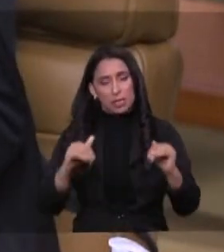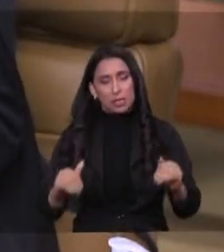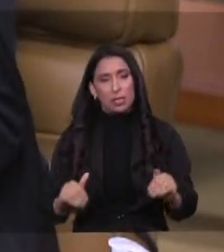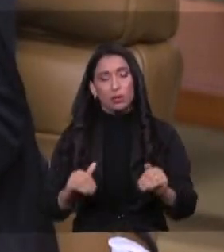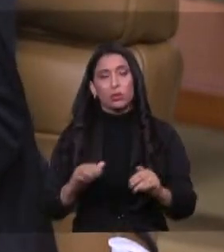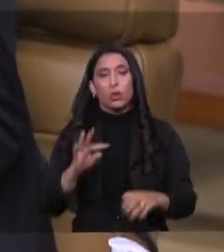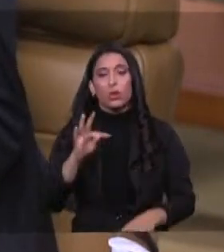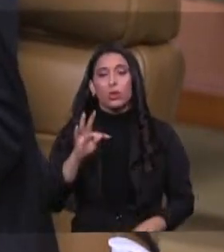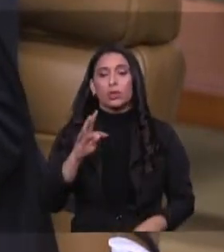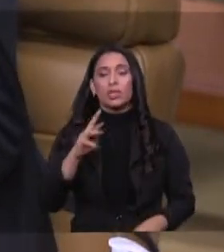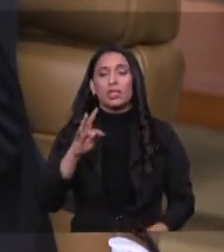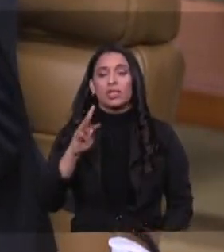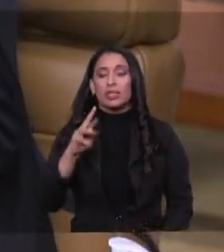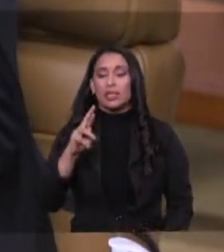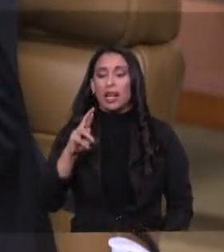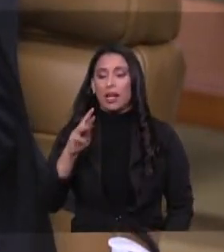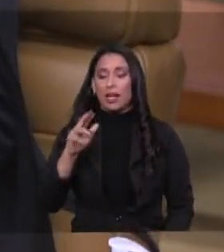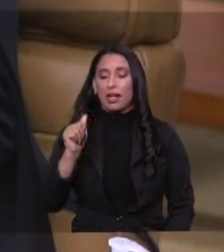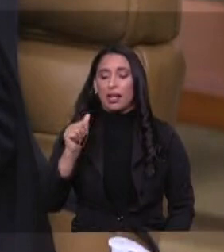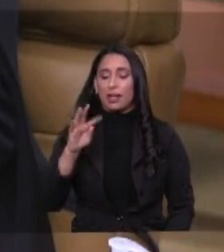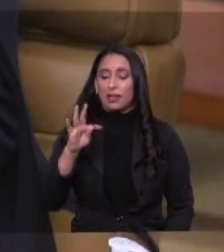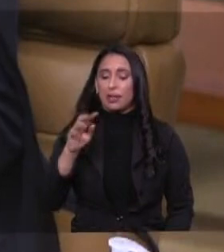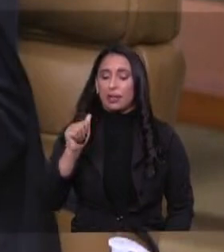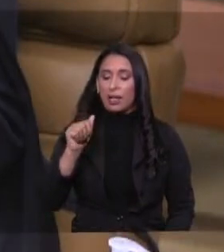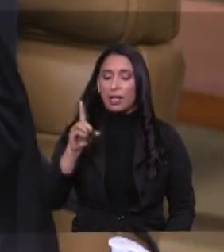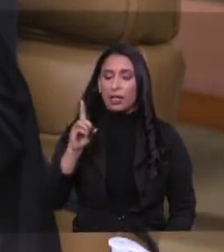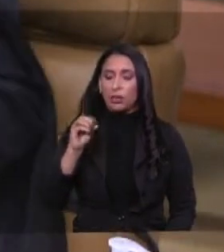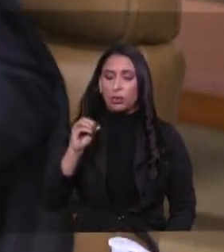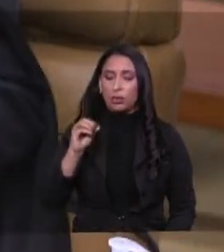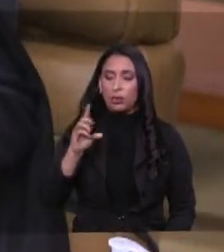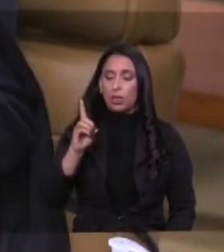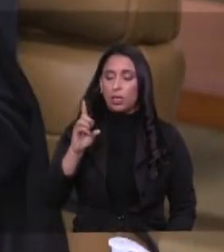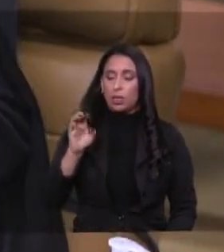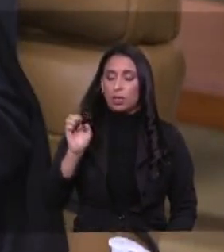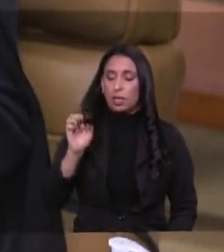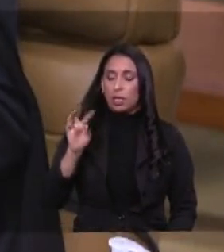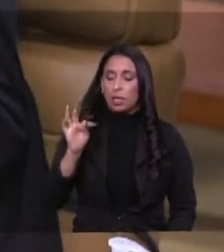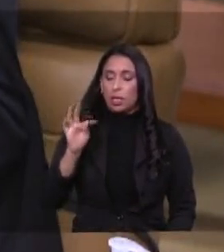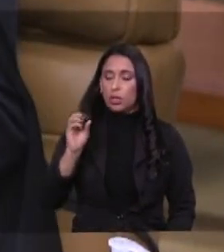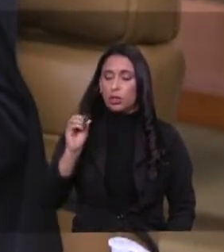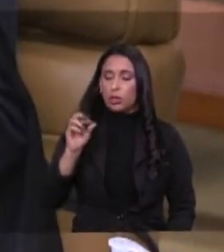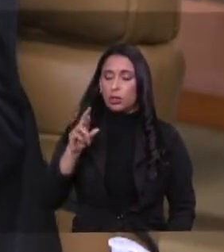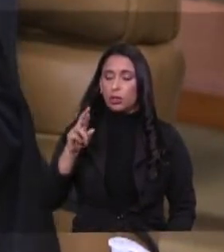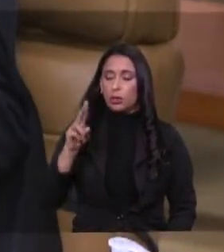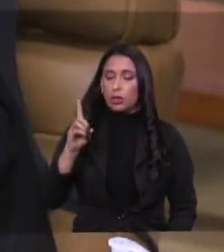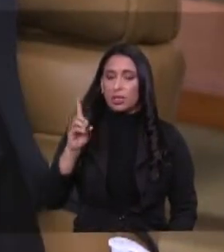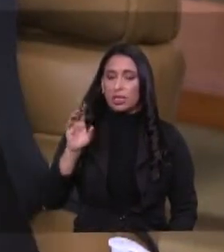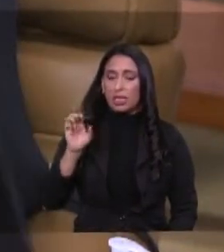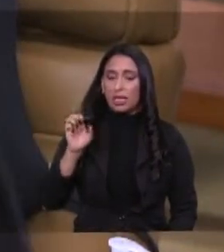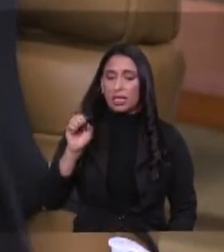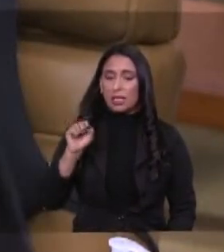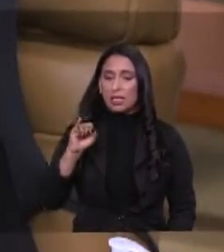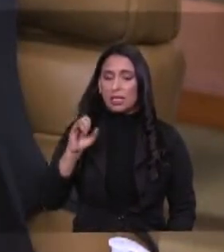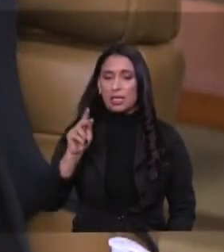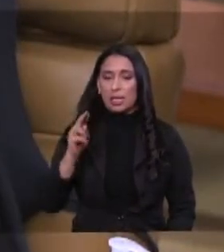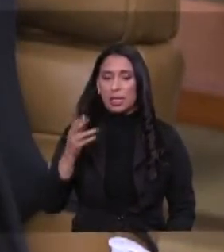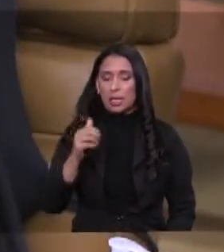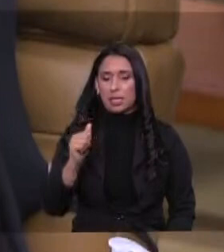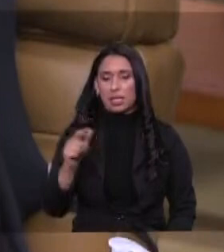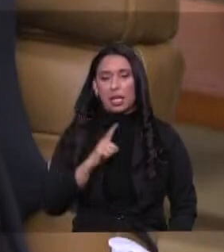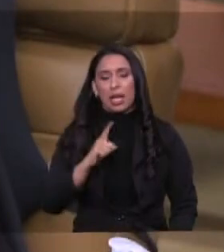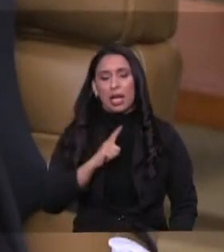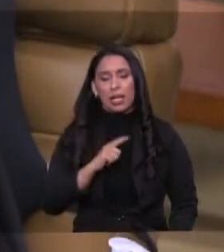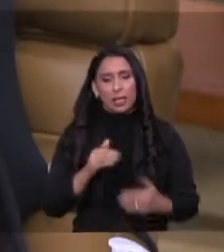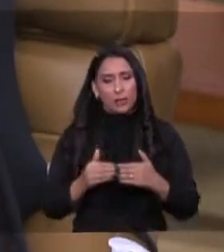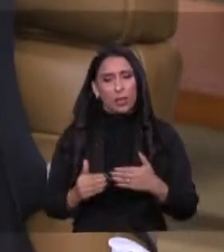compara o que era o Brasil segundo o Tratado de Tordesilhas e aquilo, em alguma medida,